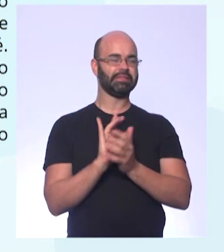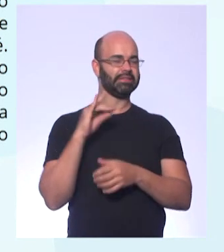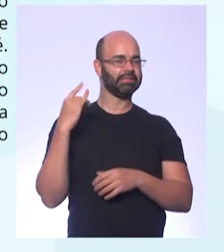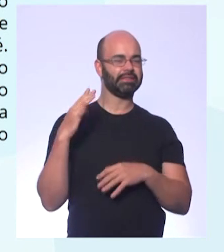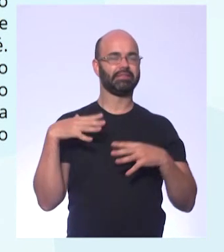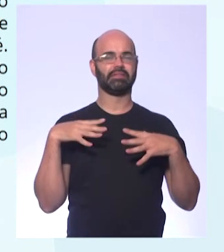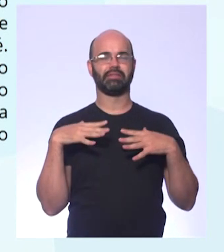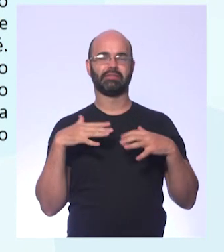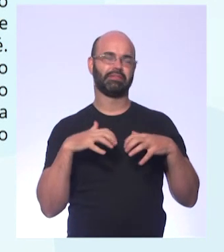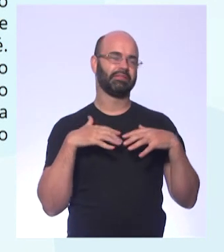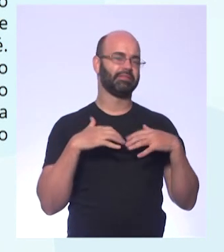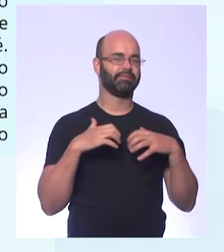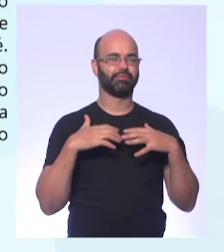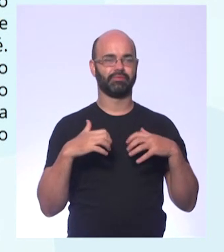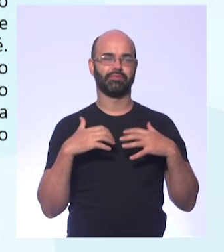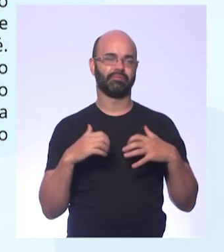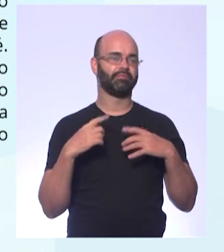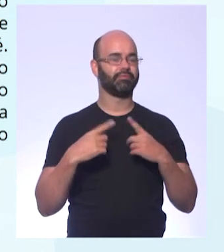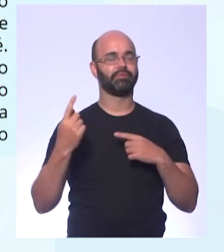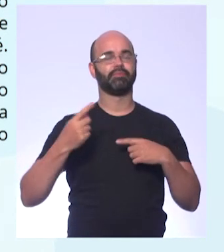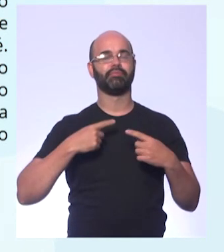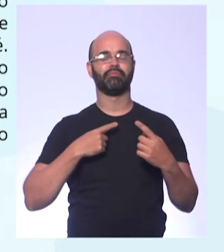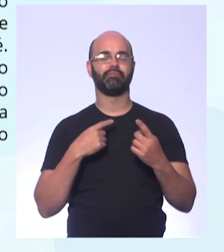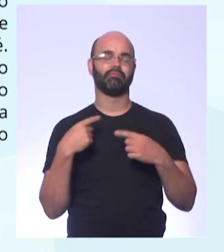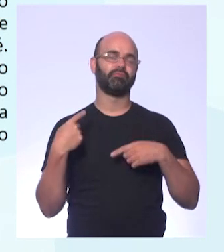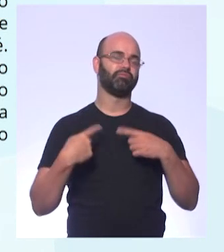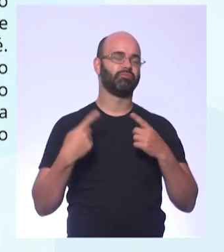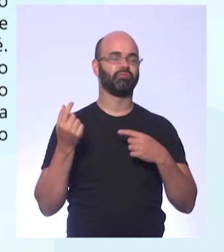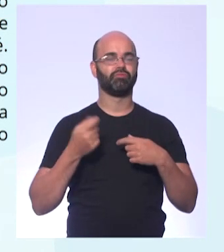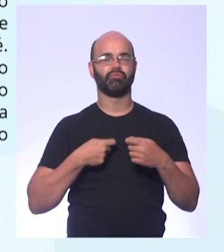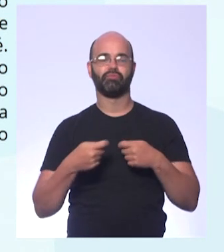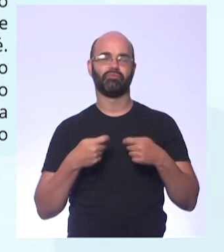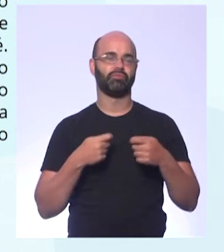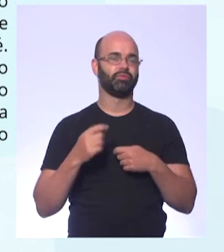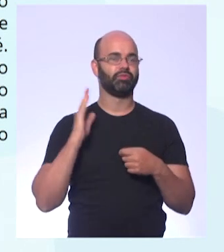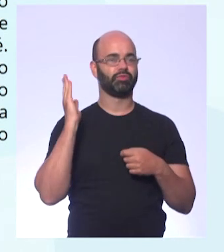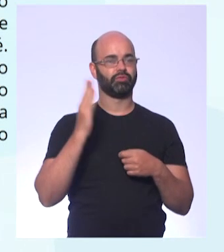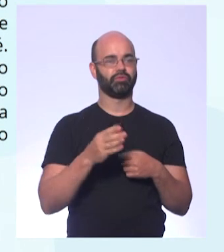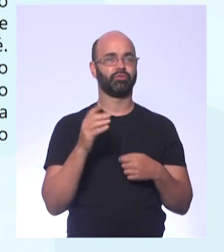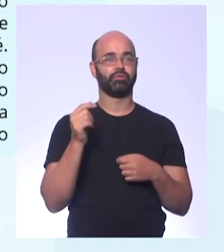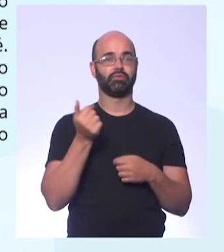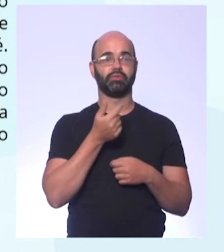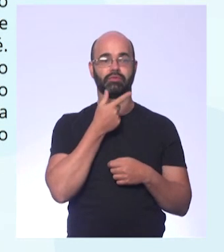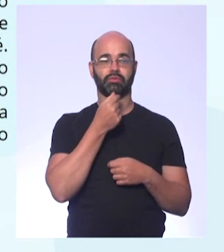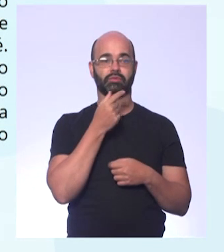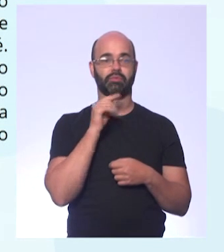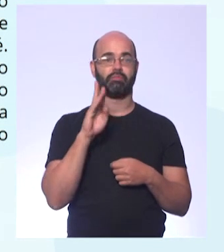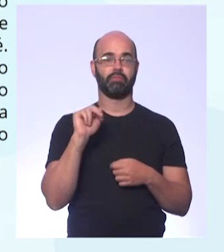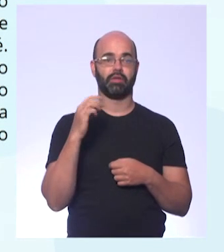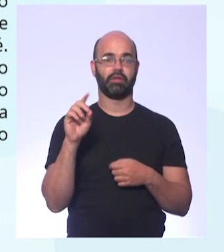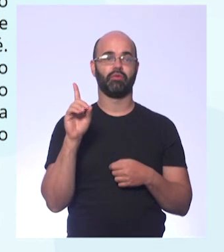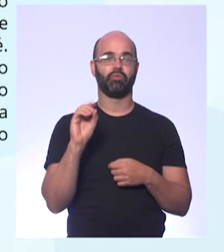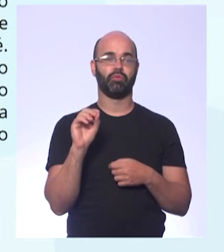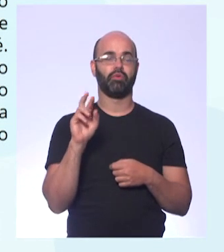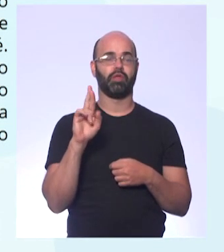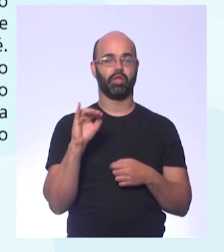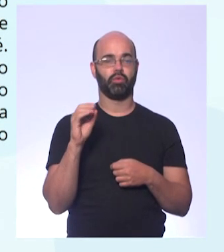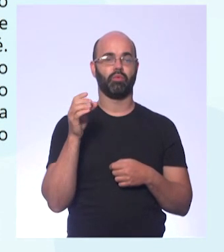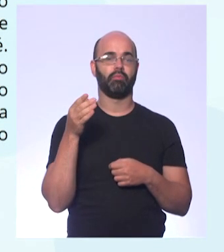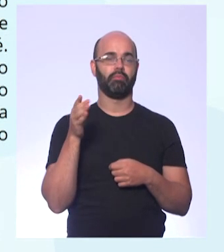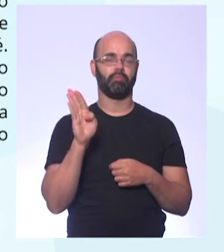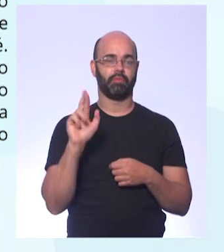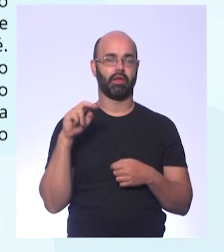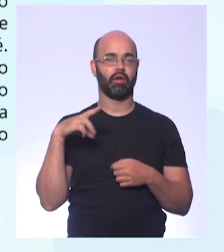foram limitados pela abertura de negociações diretas dirigida pelo chanceler Barão do Rio Branco. Pelo Tratado